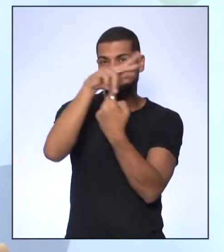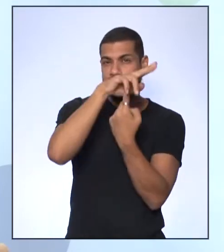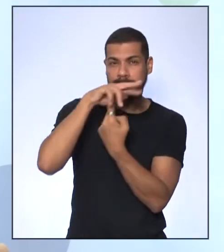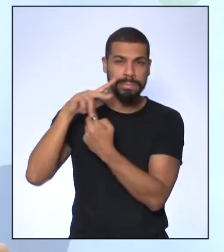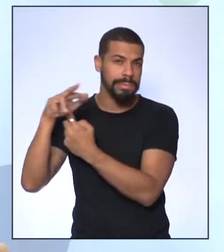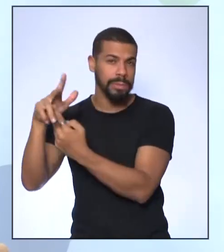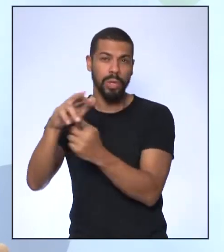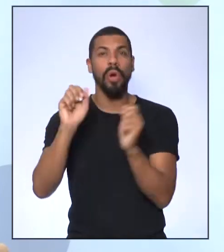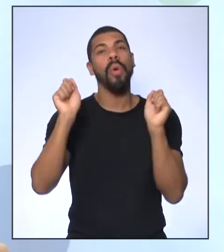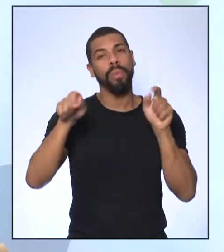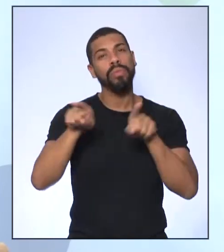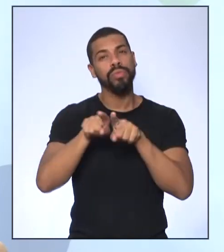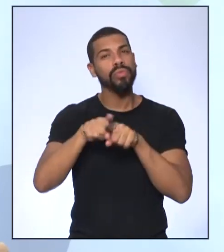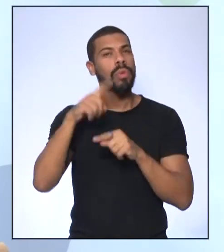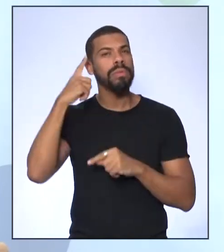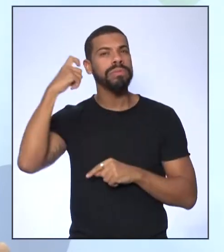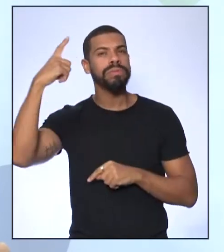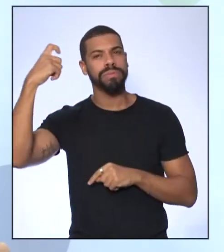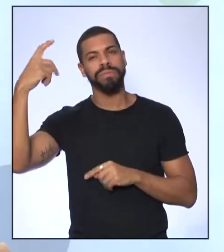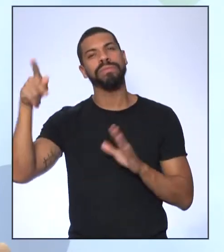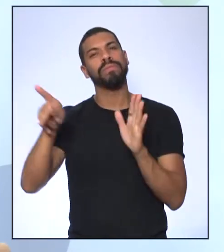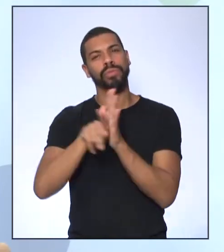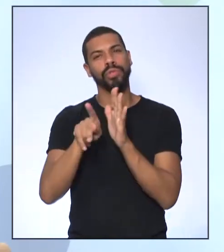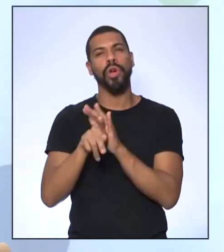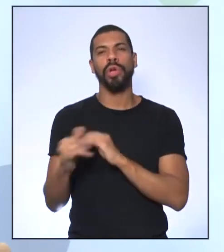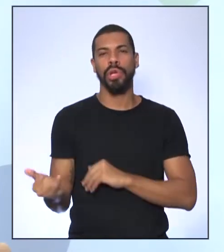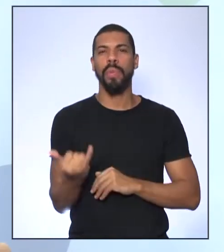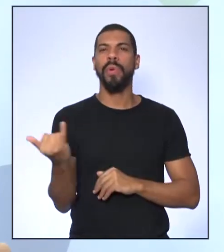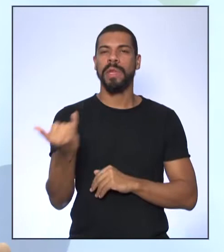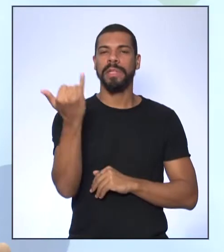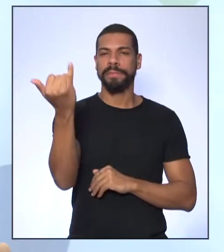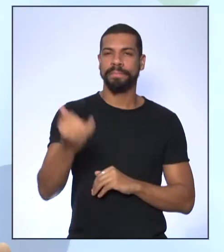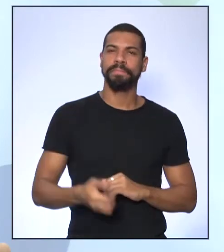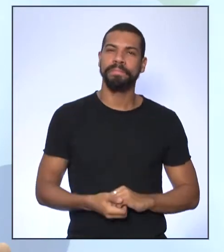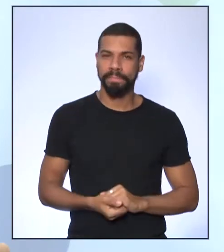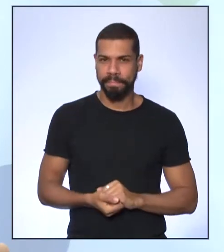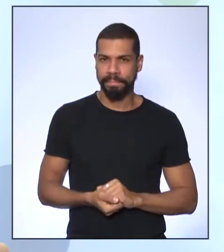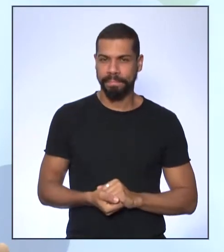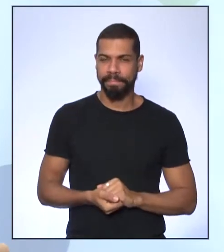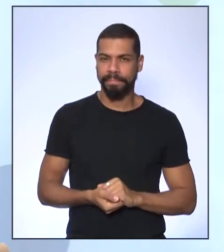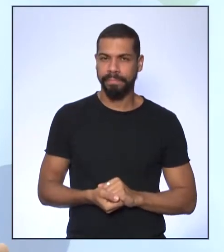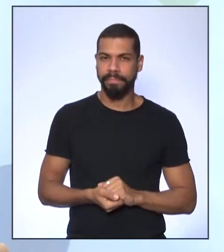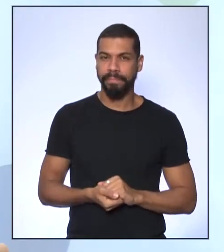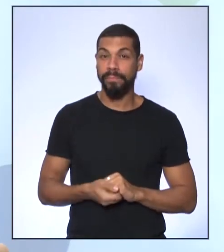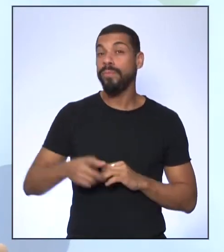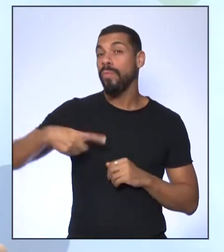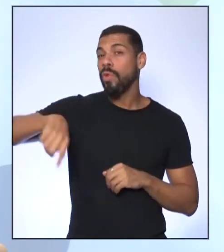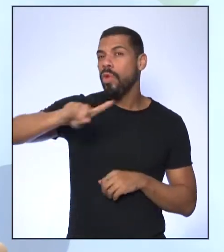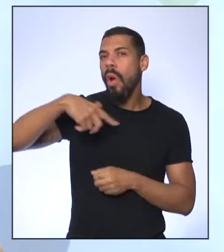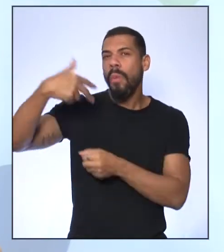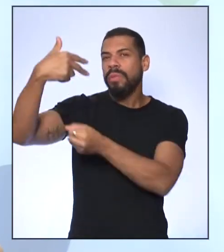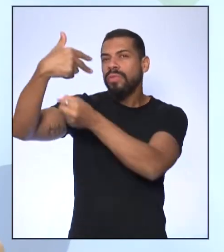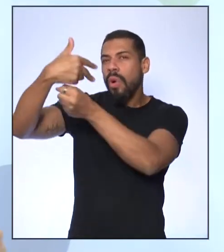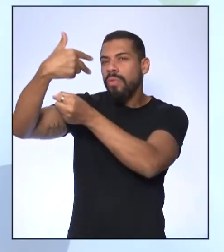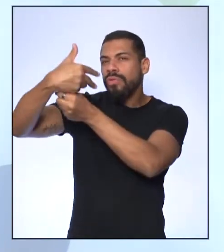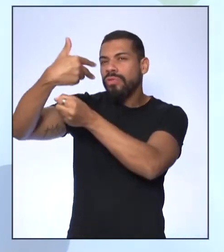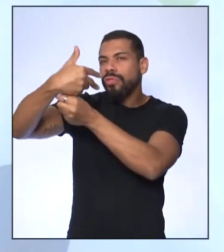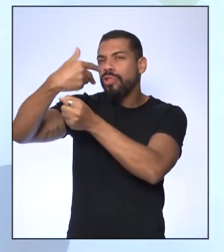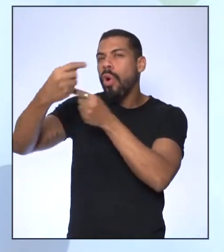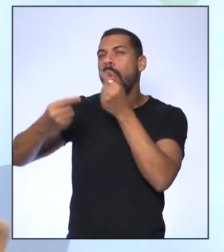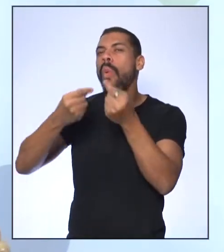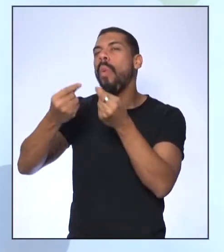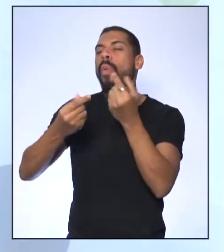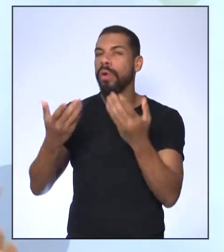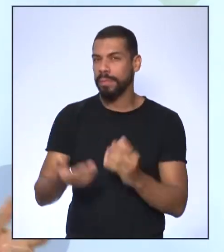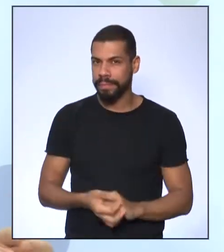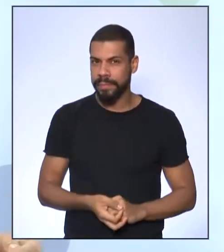porque o som ajuda a compor uma história. Ele é parte importante disso. Se a gente vai gravar um vídeo, a gente tem que pensar em alguns elementos.